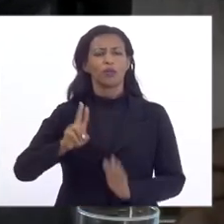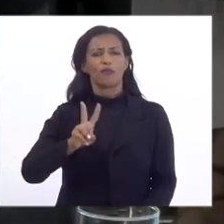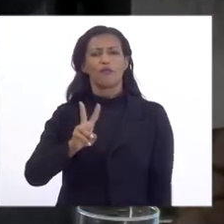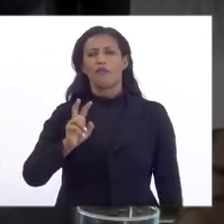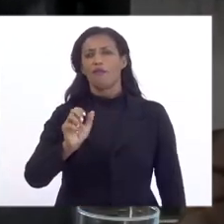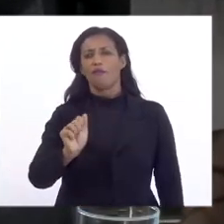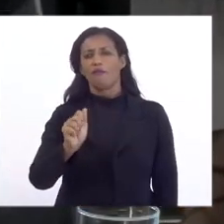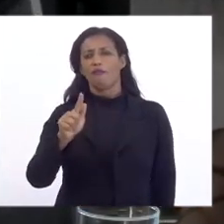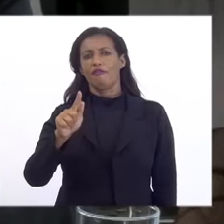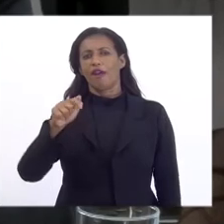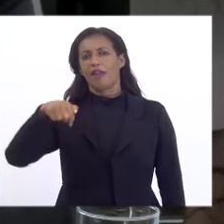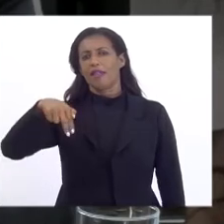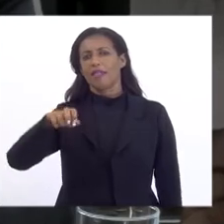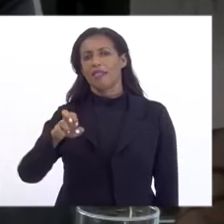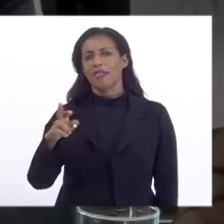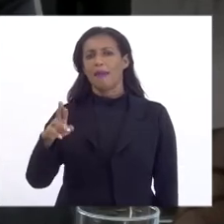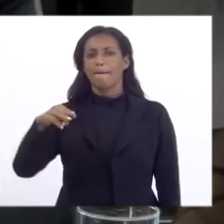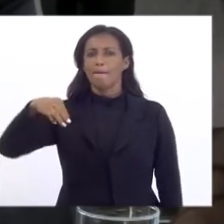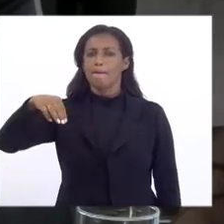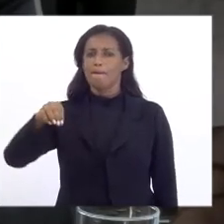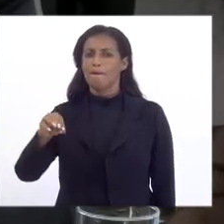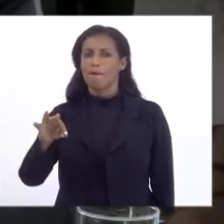Montes.